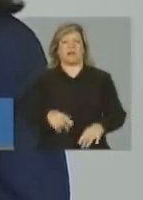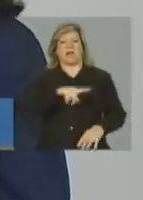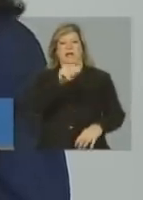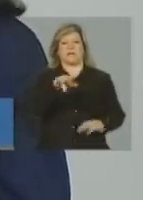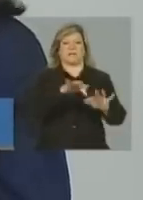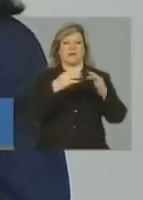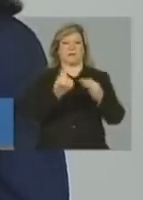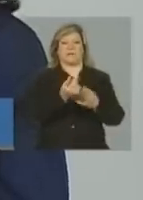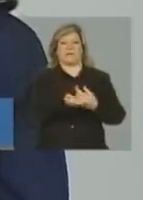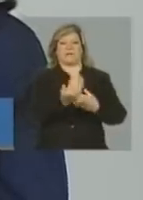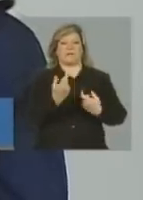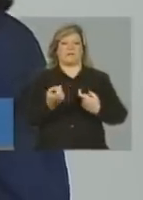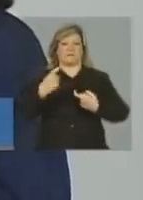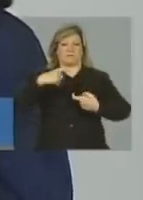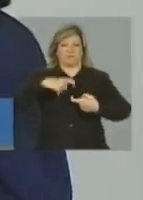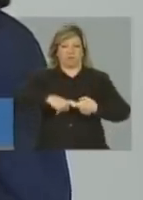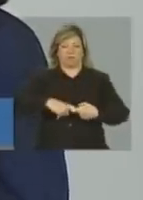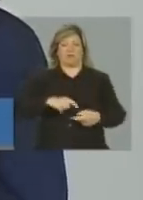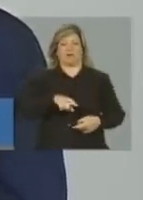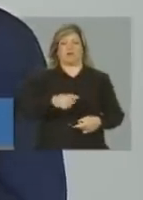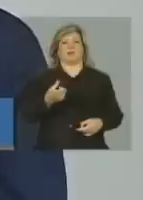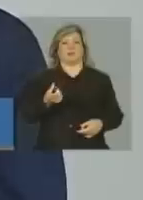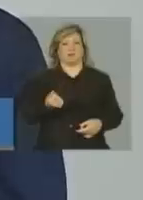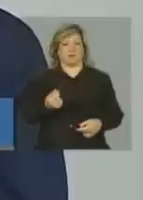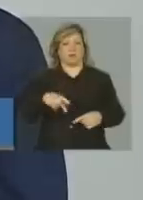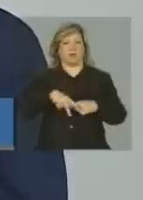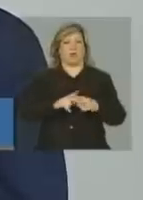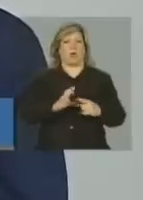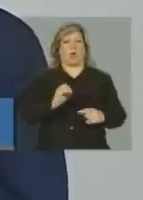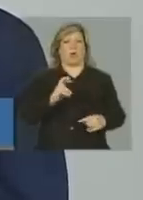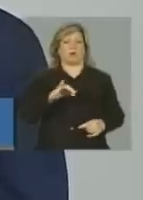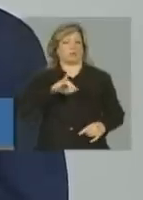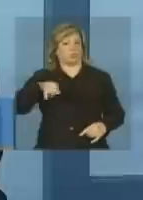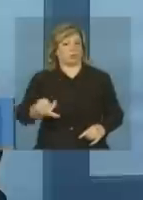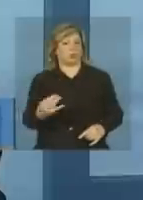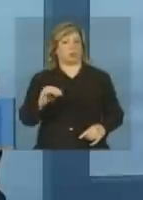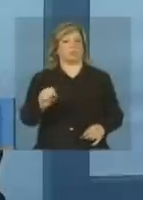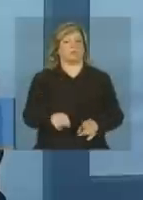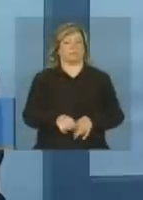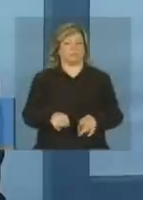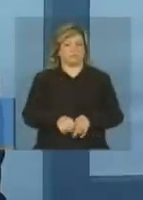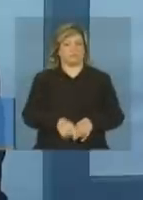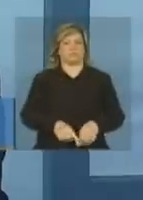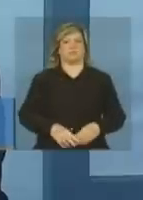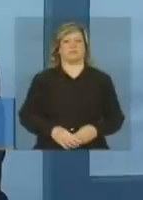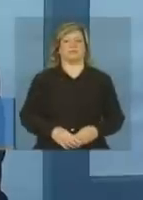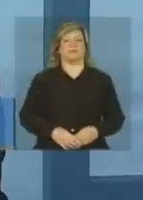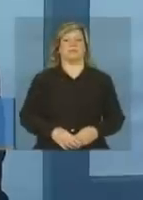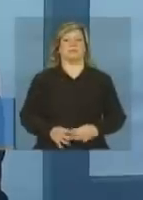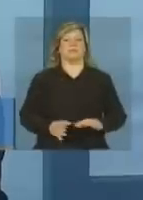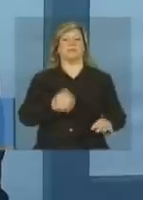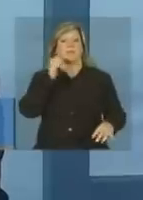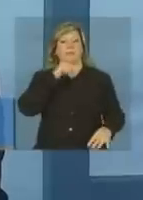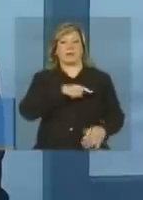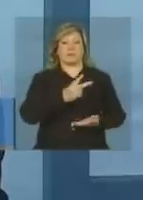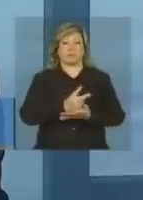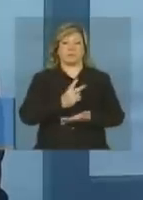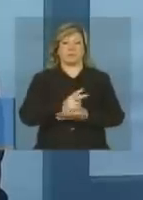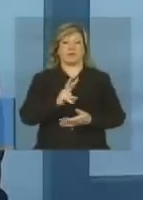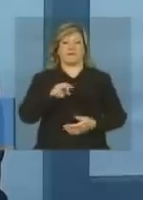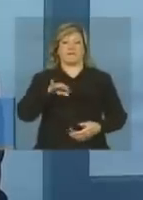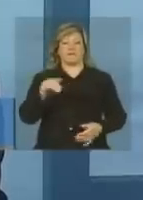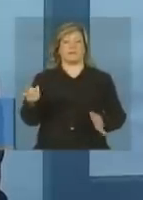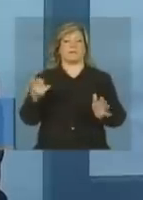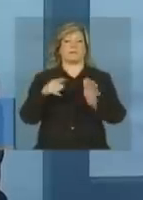valores indevidamente recebidos, com as devidas correções. Bom, a Vânia pergunta também: como se dá